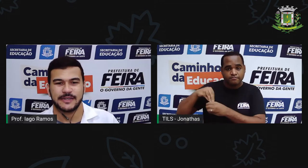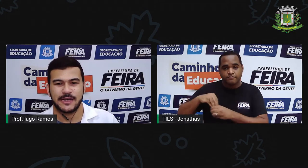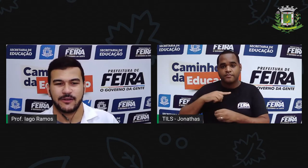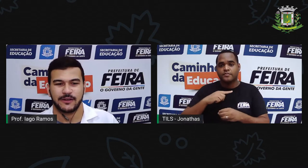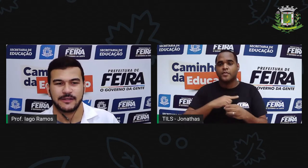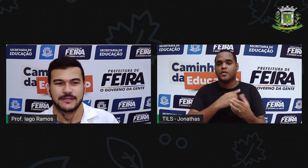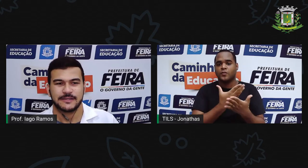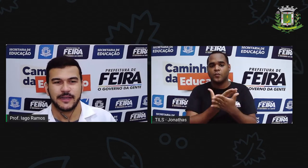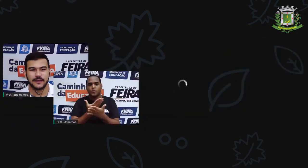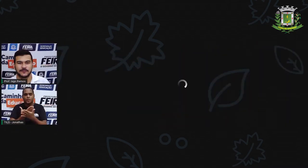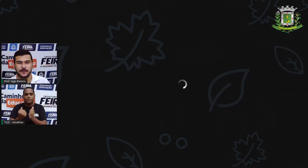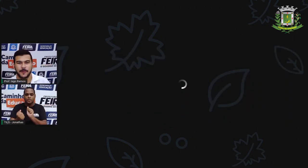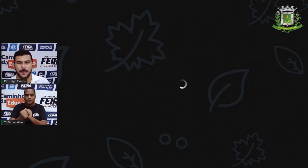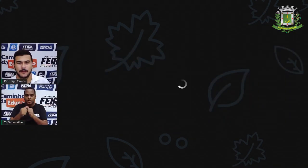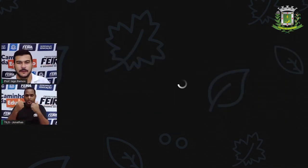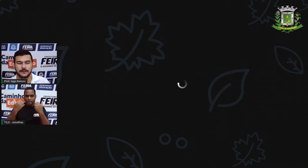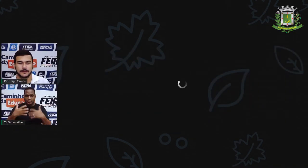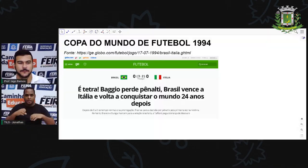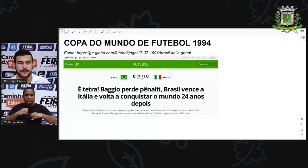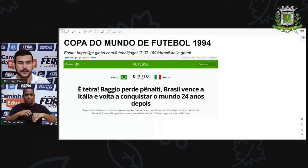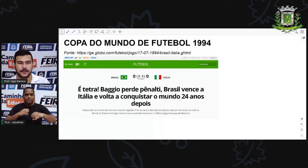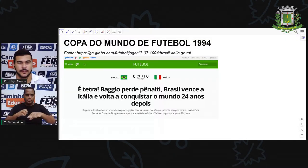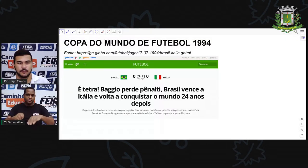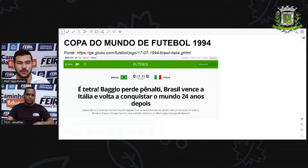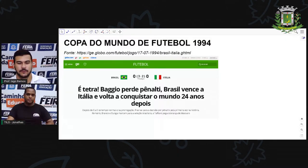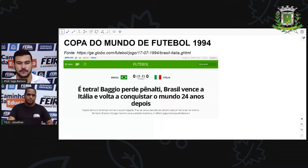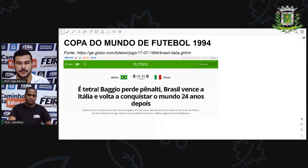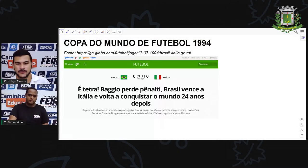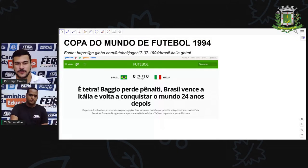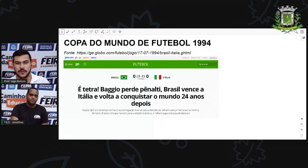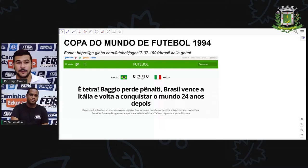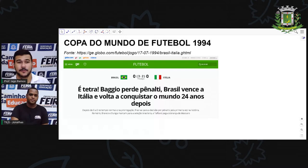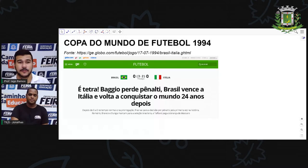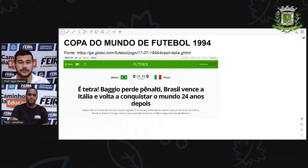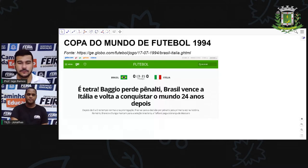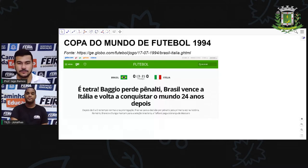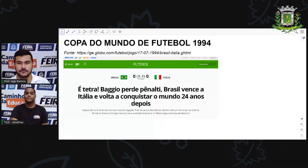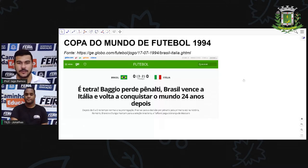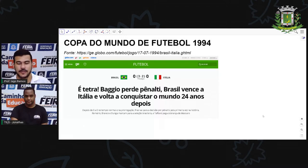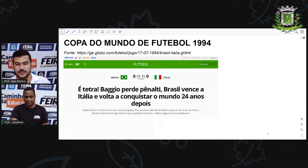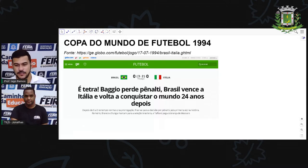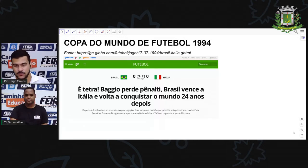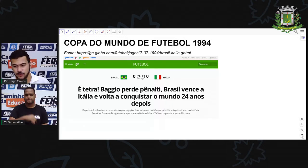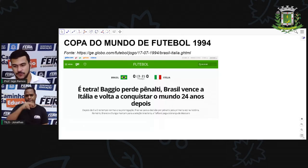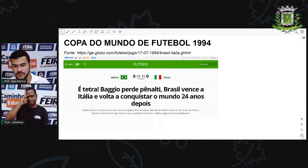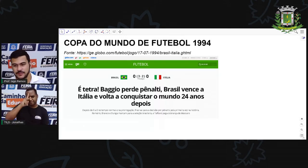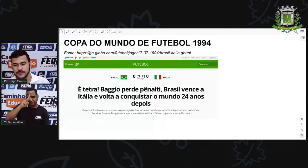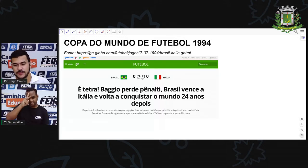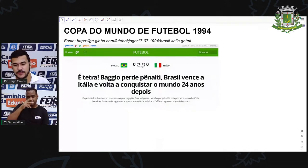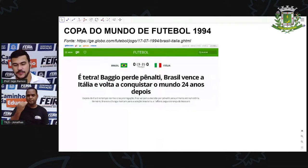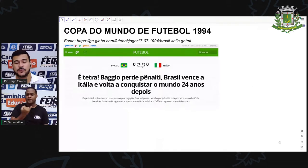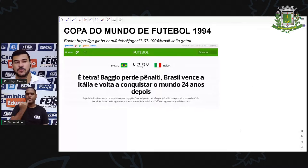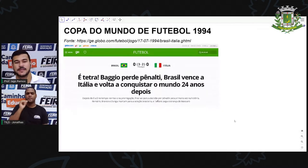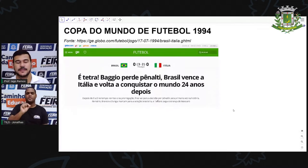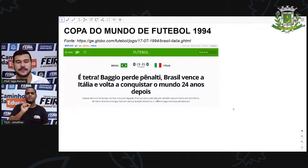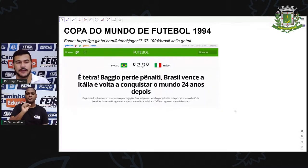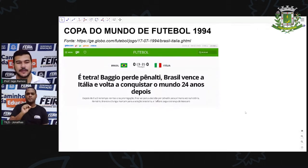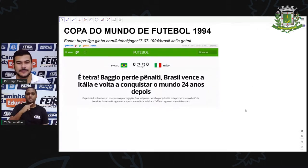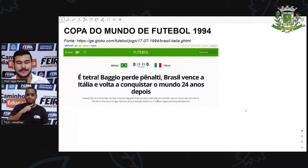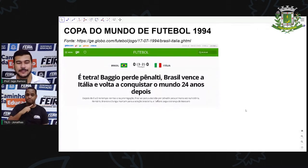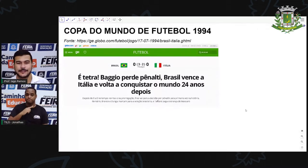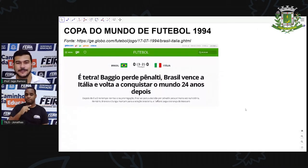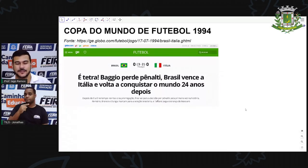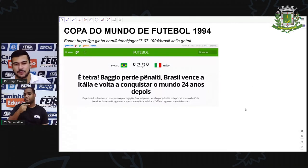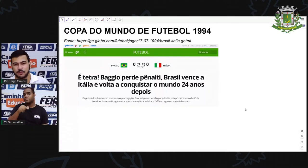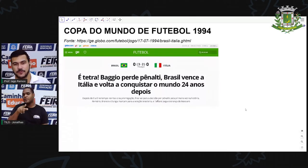para essa aula, certo? Bom, só lembrando que a gente, como eu disse, gente viu com mais